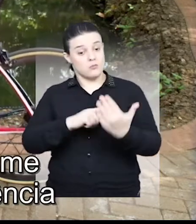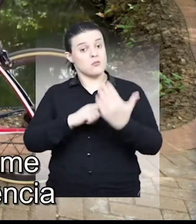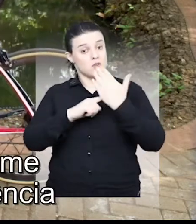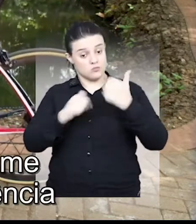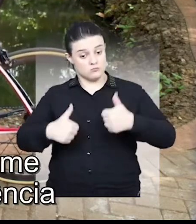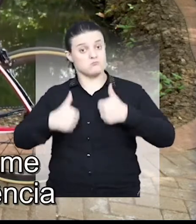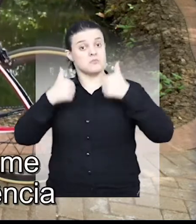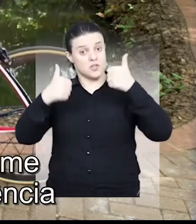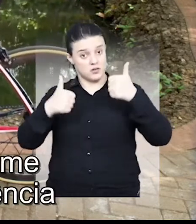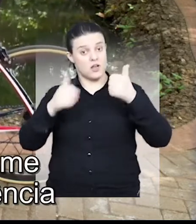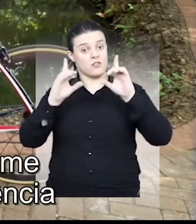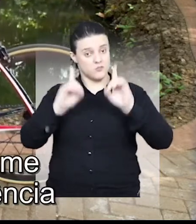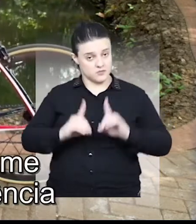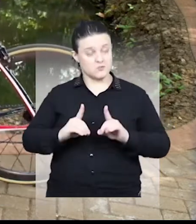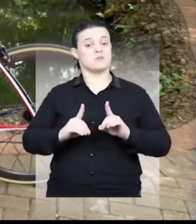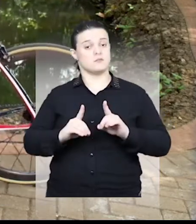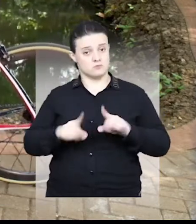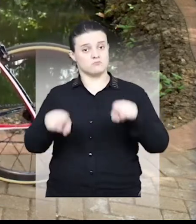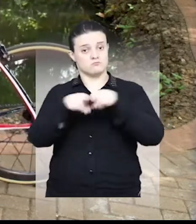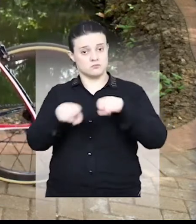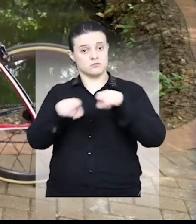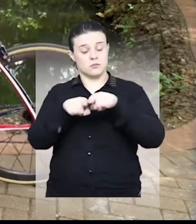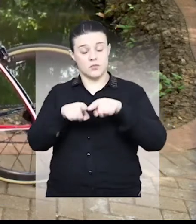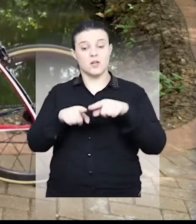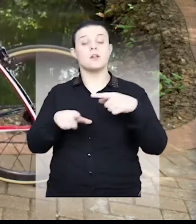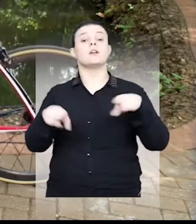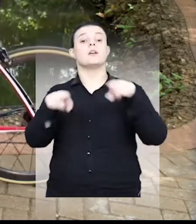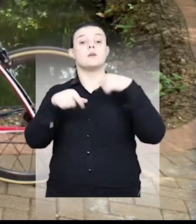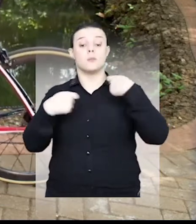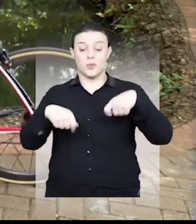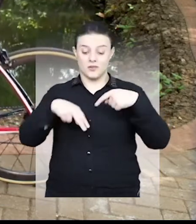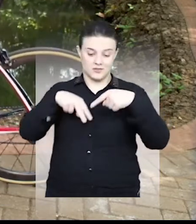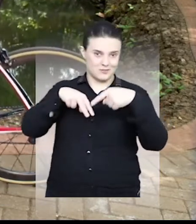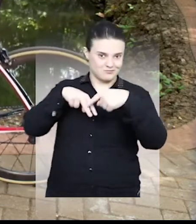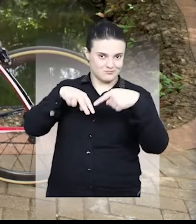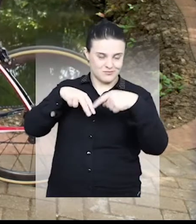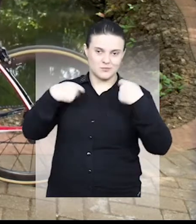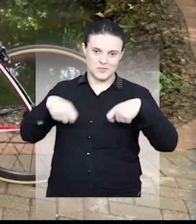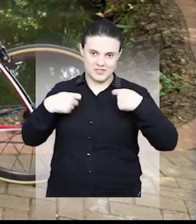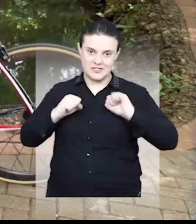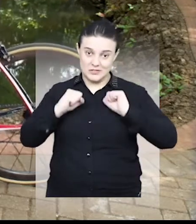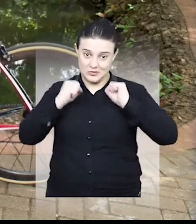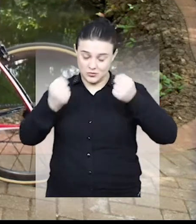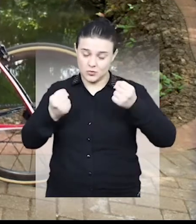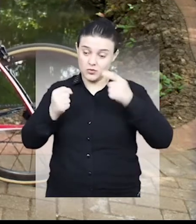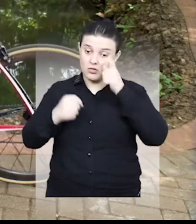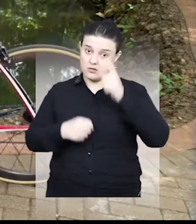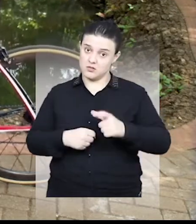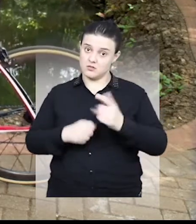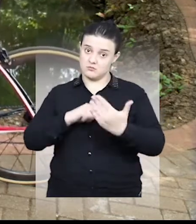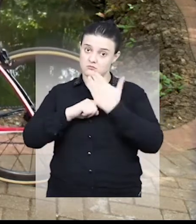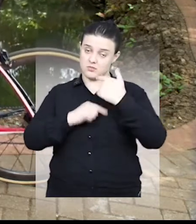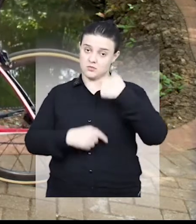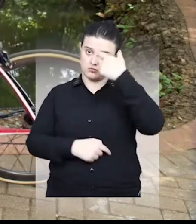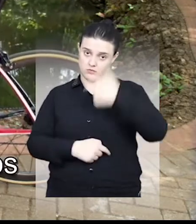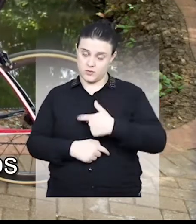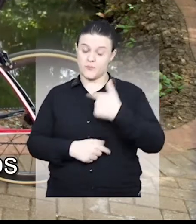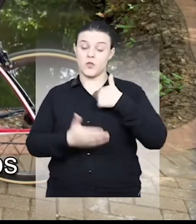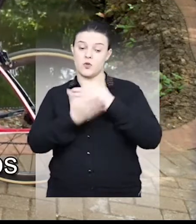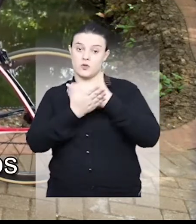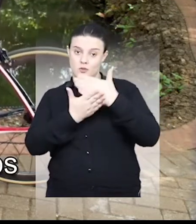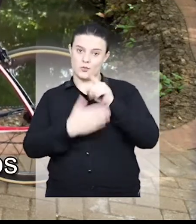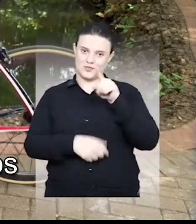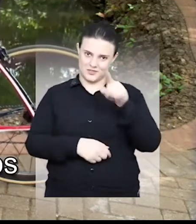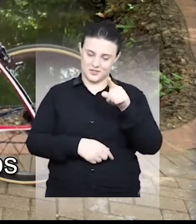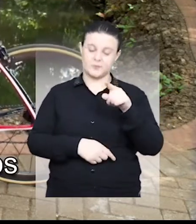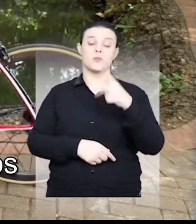me ajudou a melhorar um pouco a deficiência, que exigia das minhas pernas. Então, foi bem interessante para mim. Comecei no